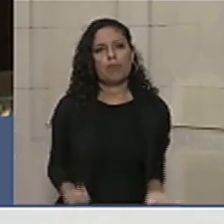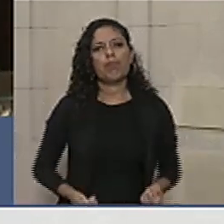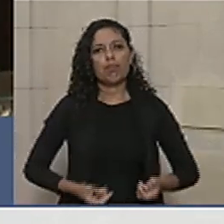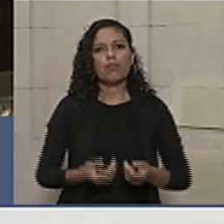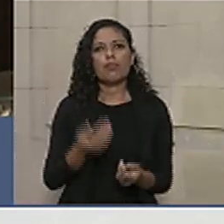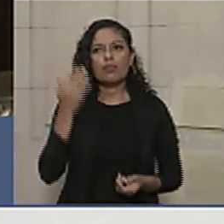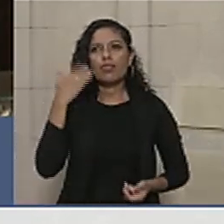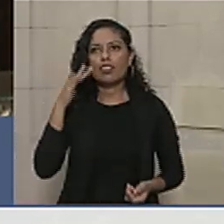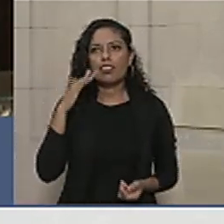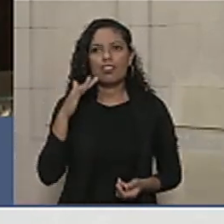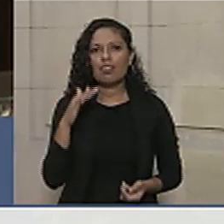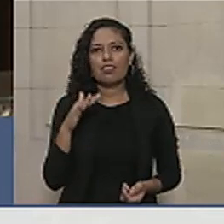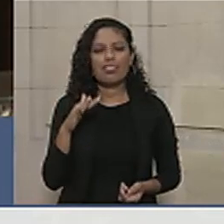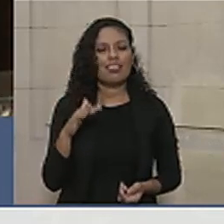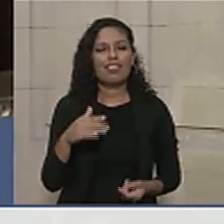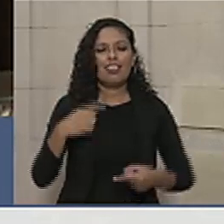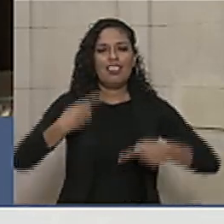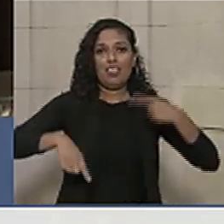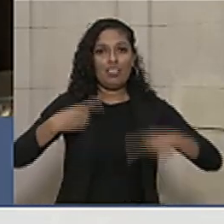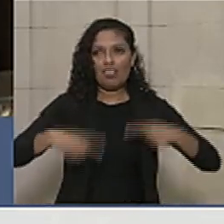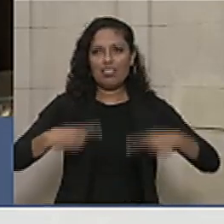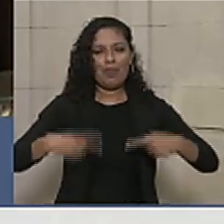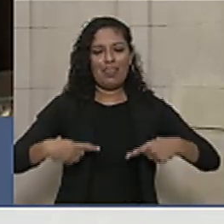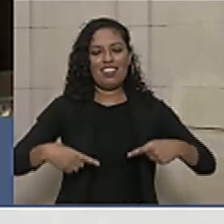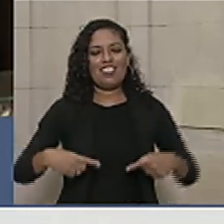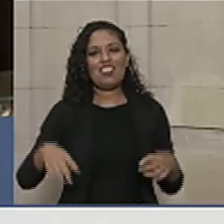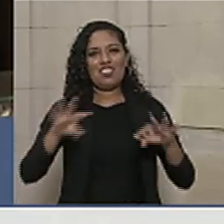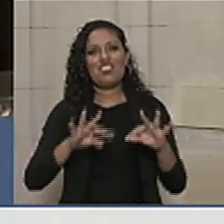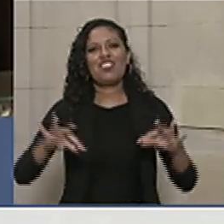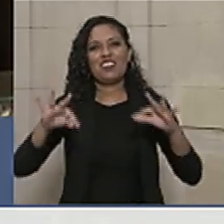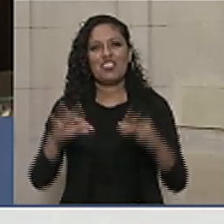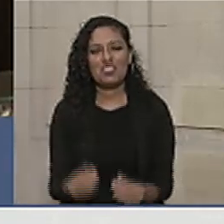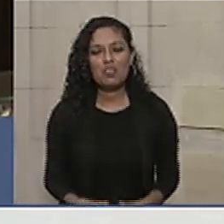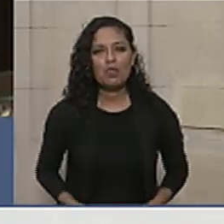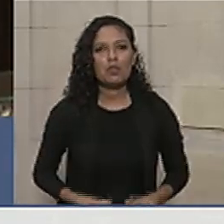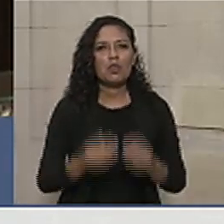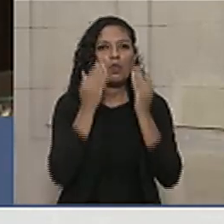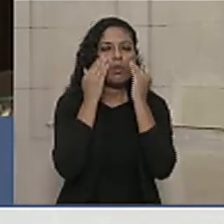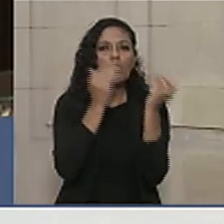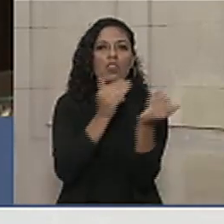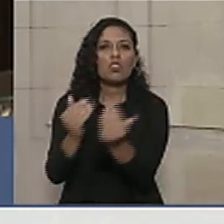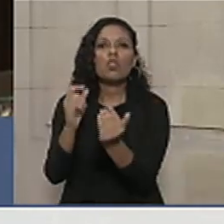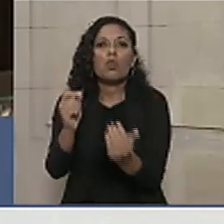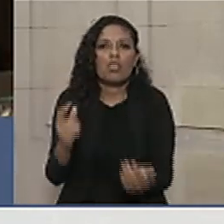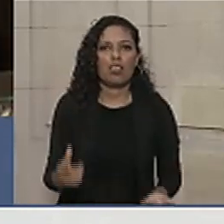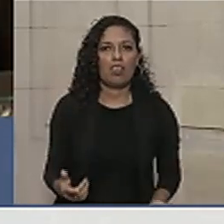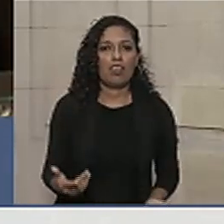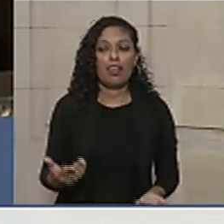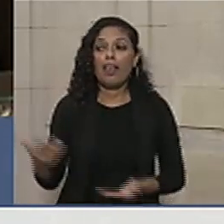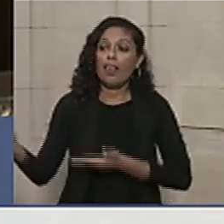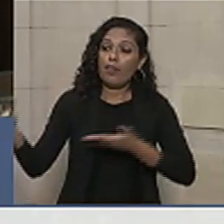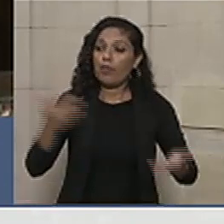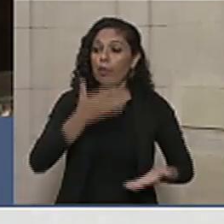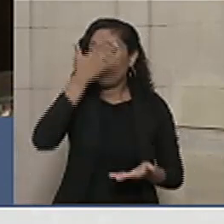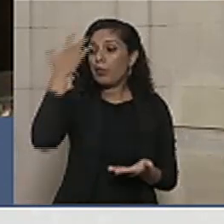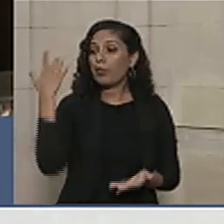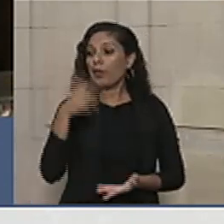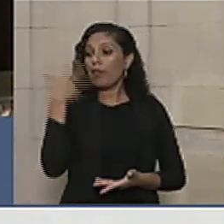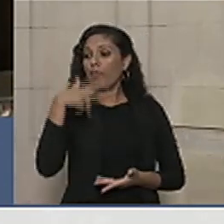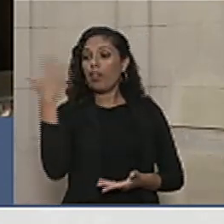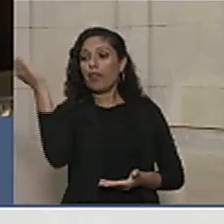debate é que desqualifica o parlamento. Aí vem o pseudo-filósofo